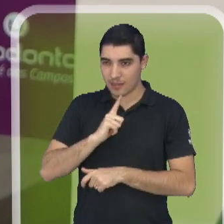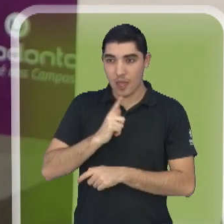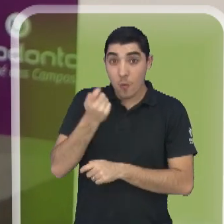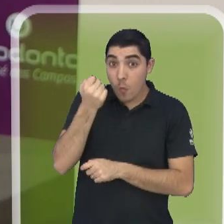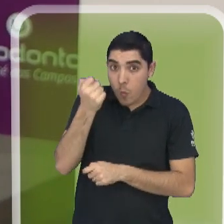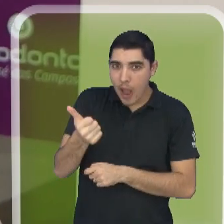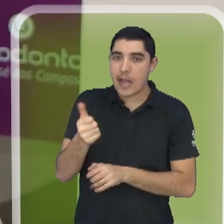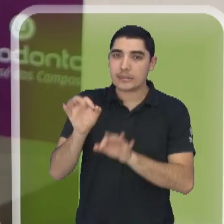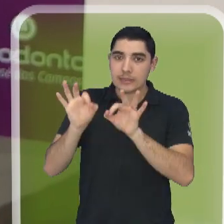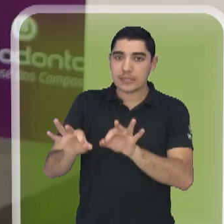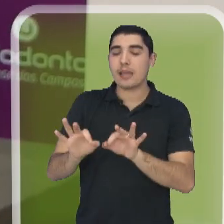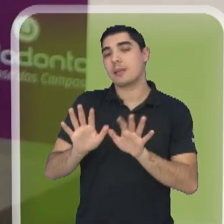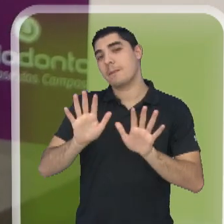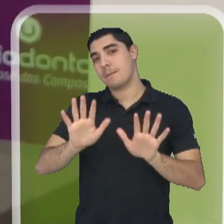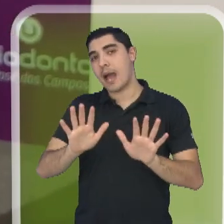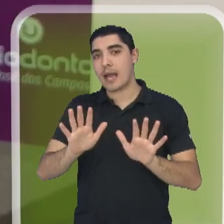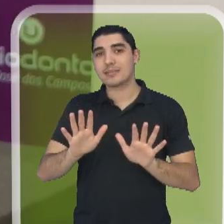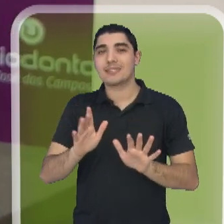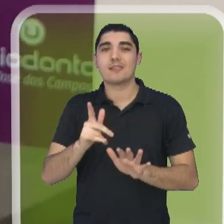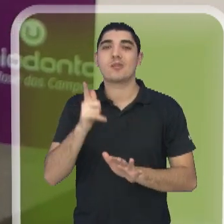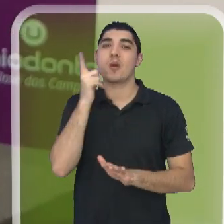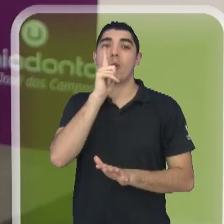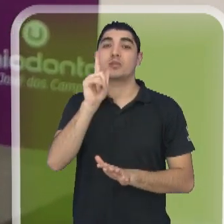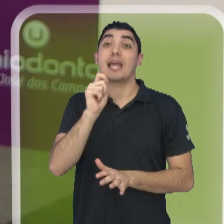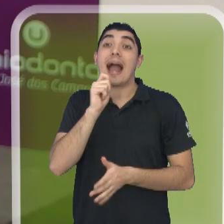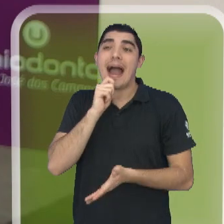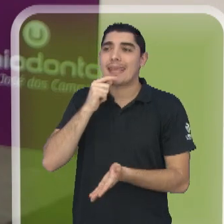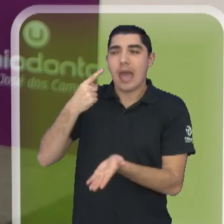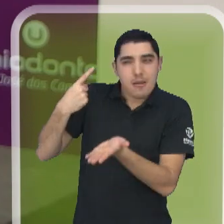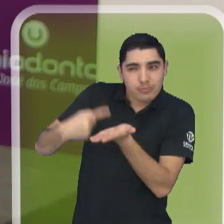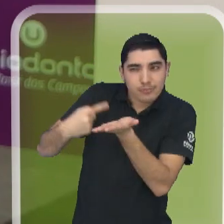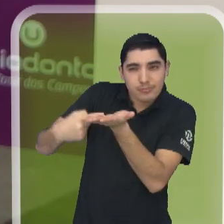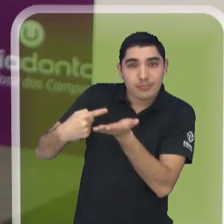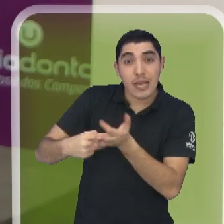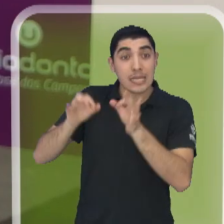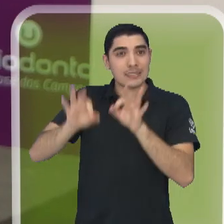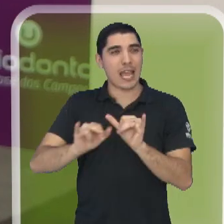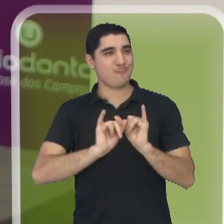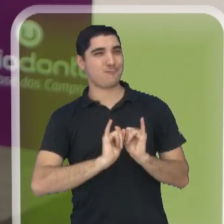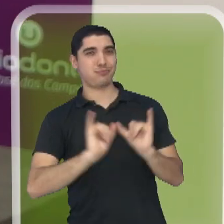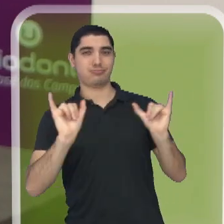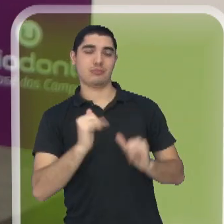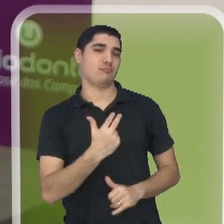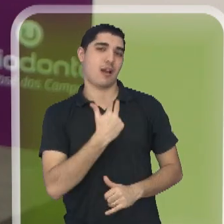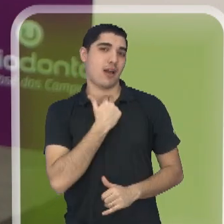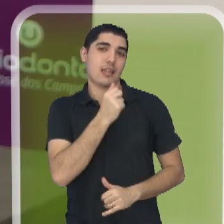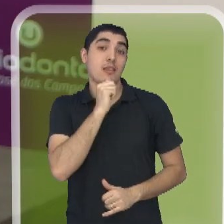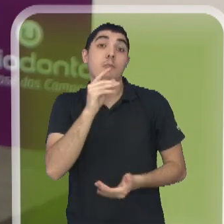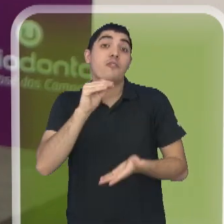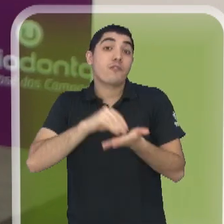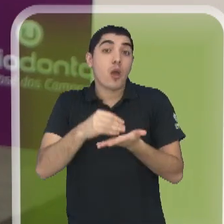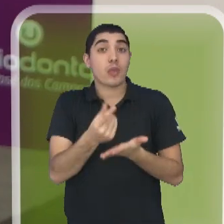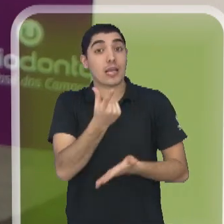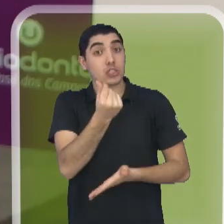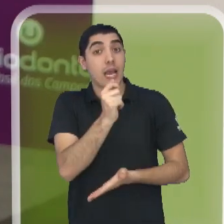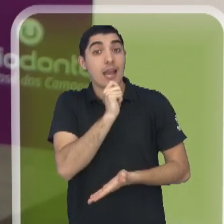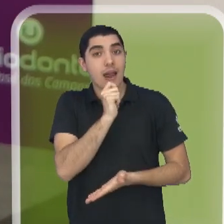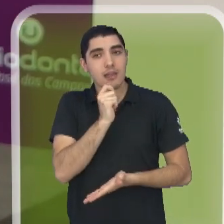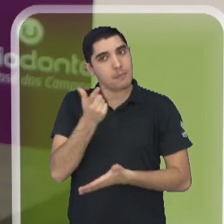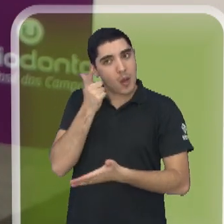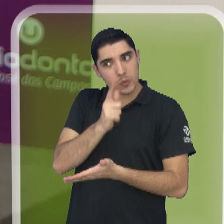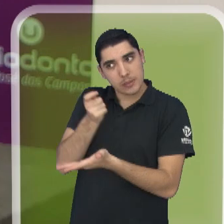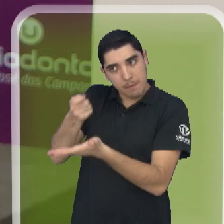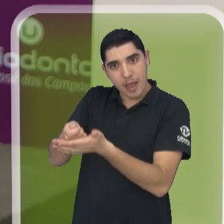gente não consegue ainda negociar, nem falar sobre nada ainda, porque nós não temos o valor